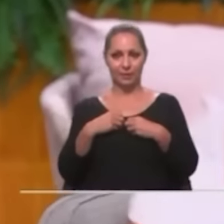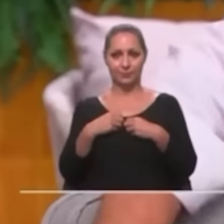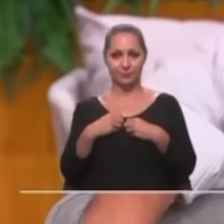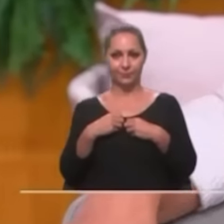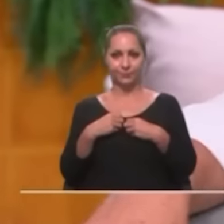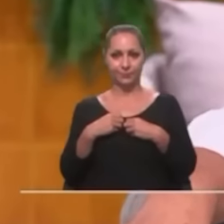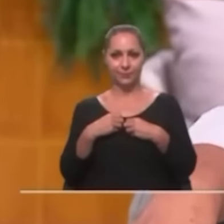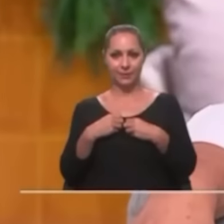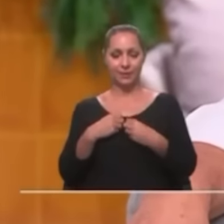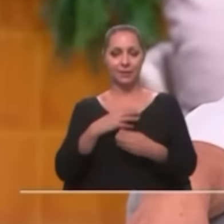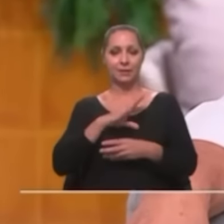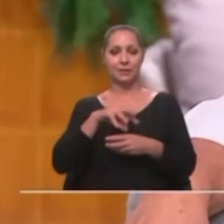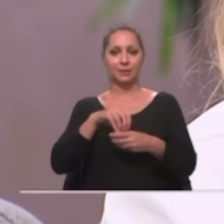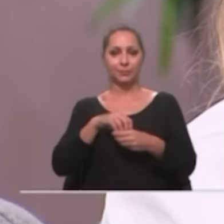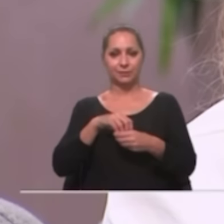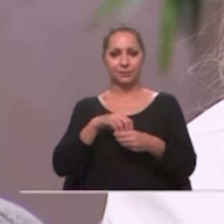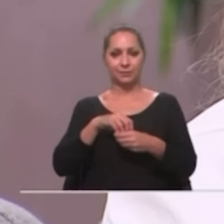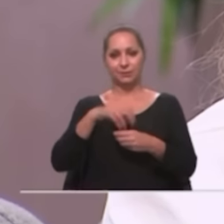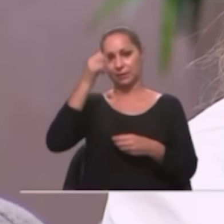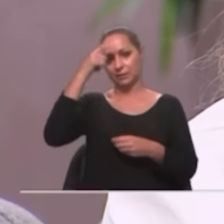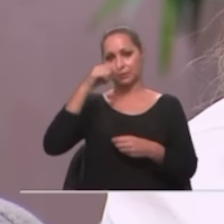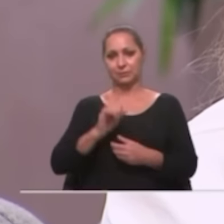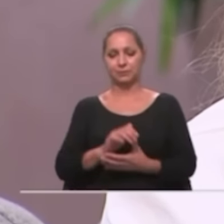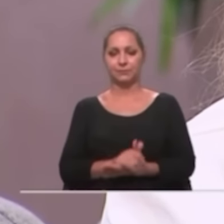da nossa história também.